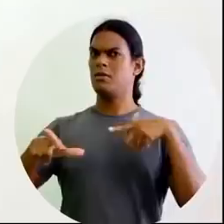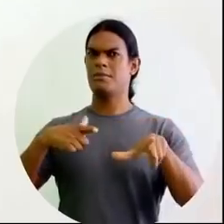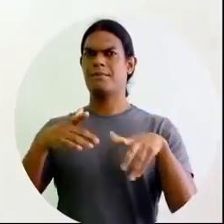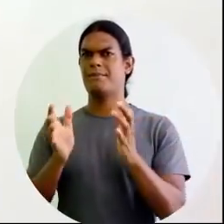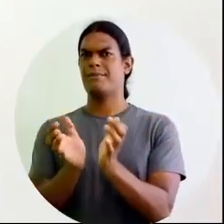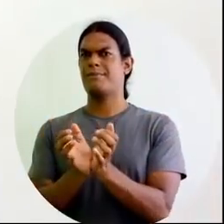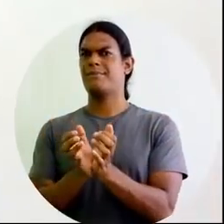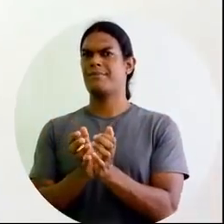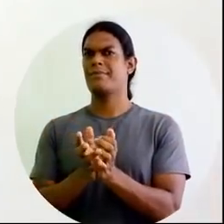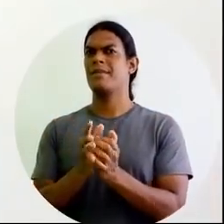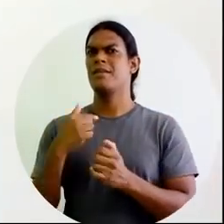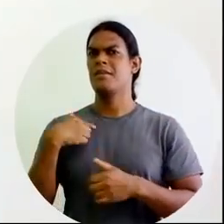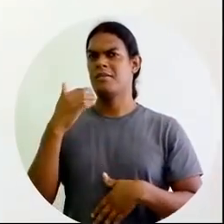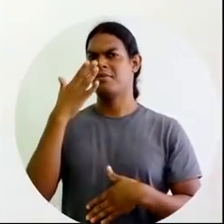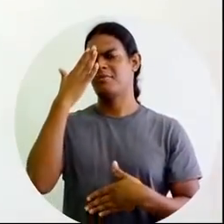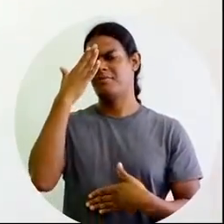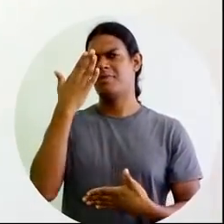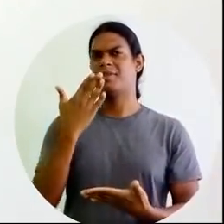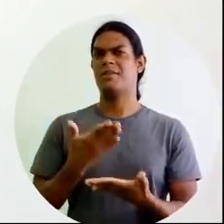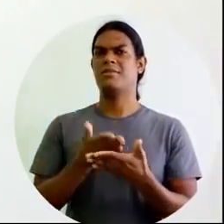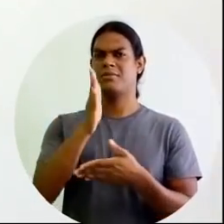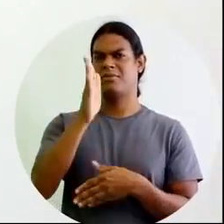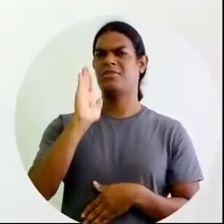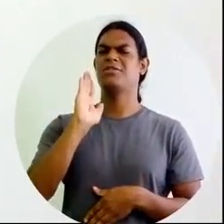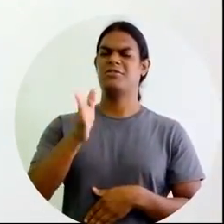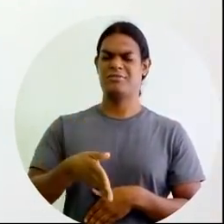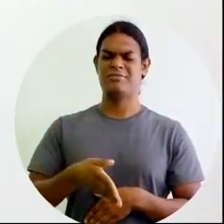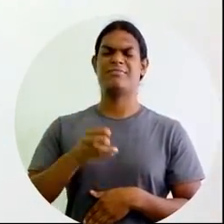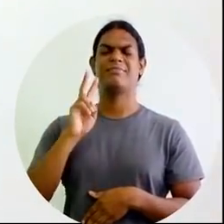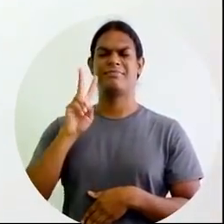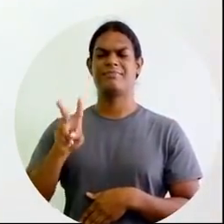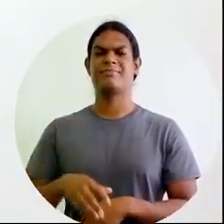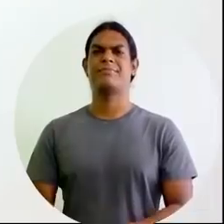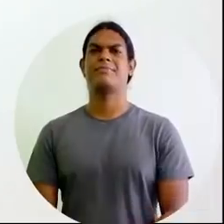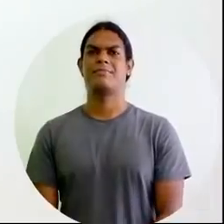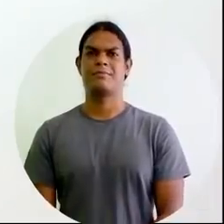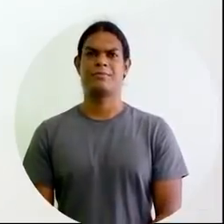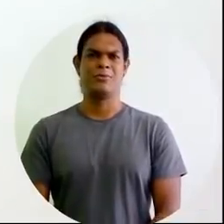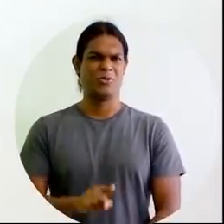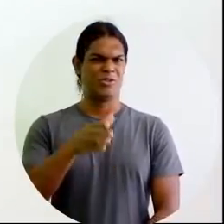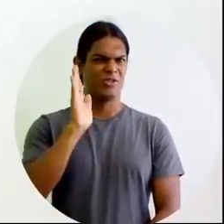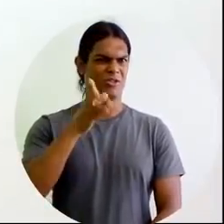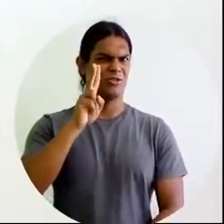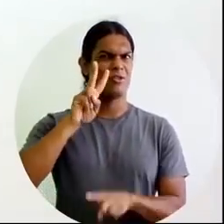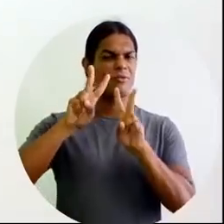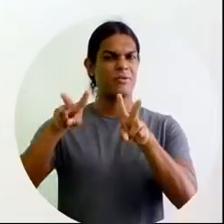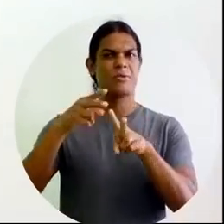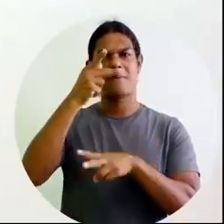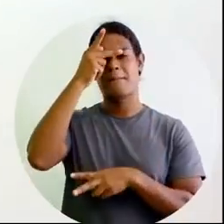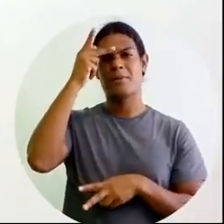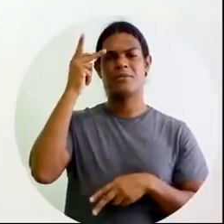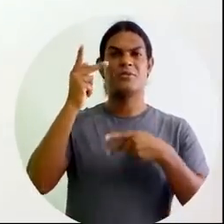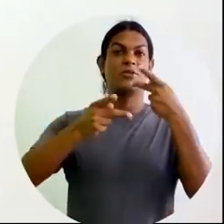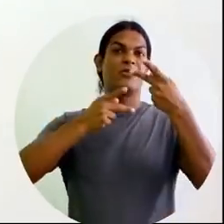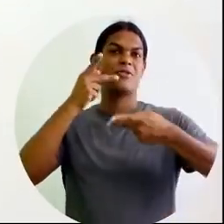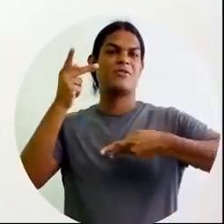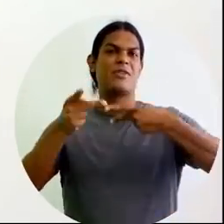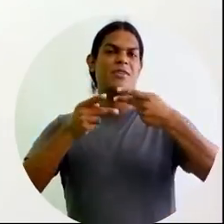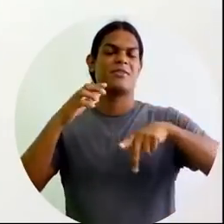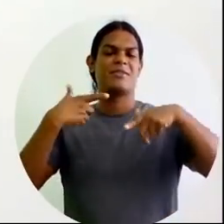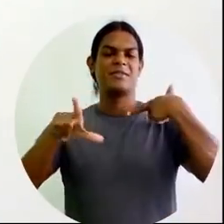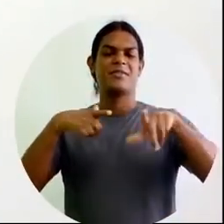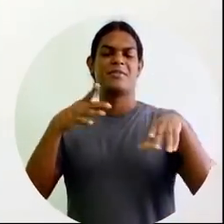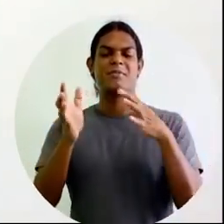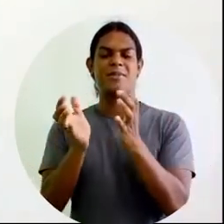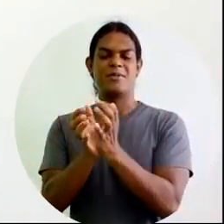Acredito que você já deve, ter ouvido. Você já viu pessoas que dizem que o trabalho